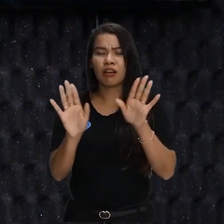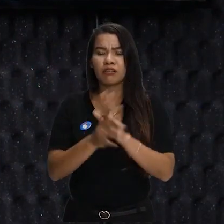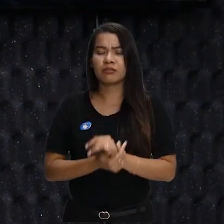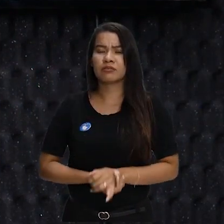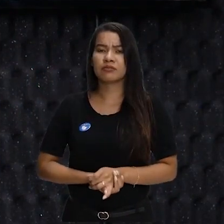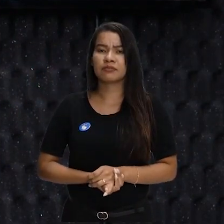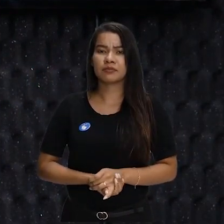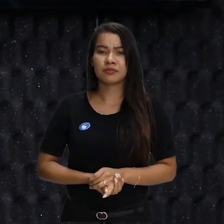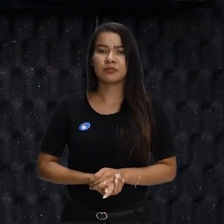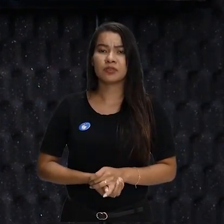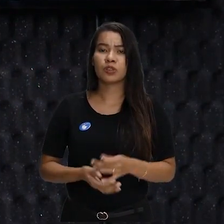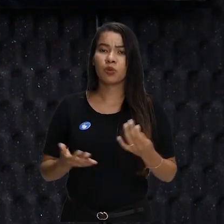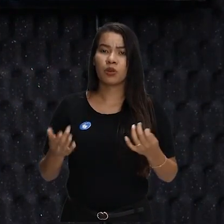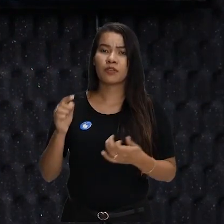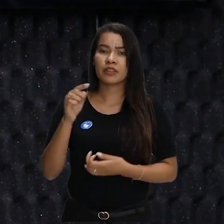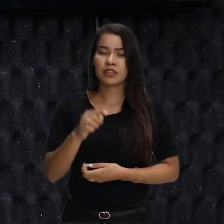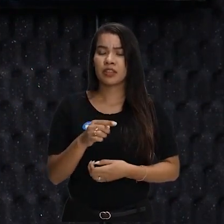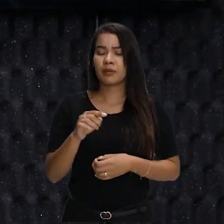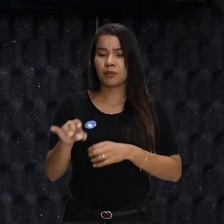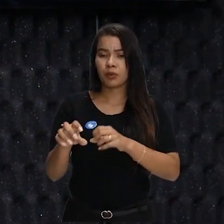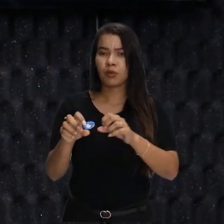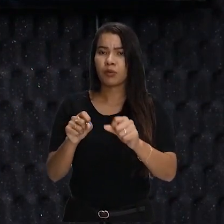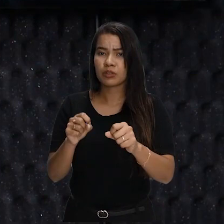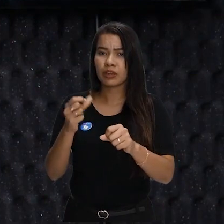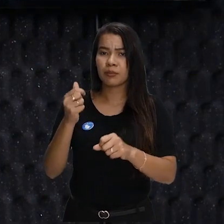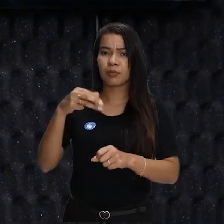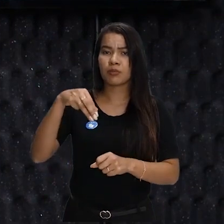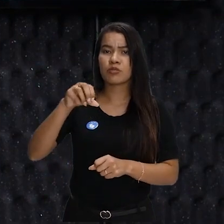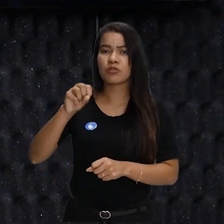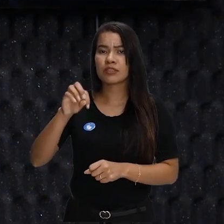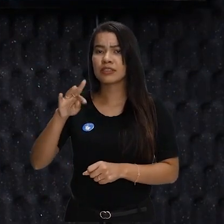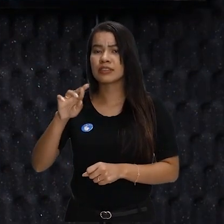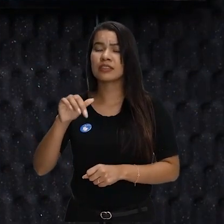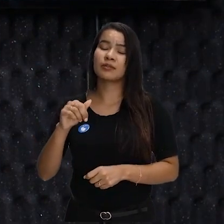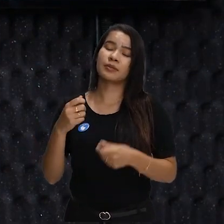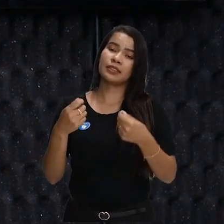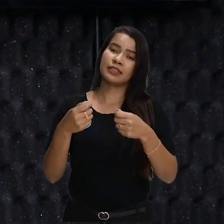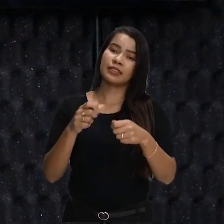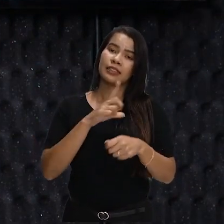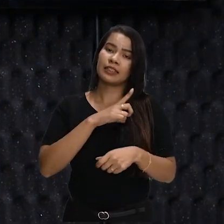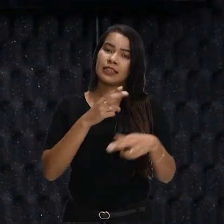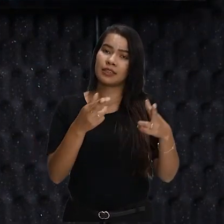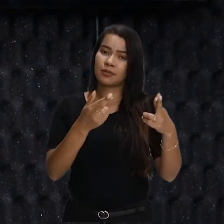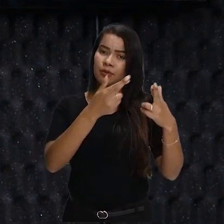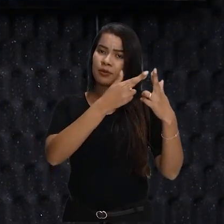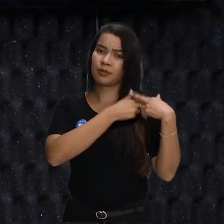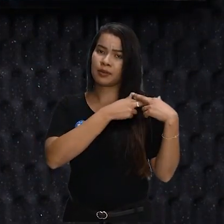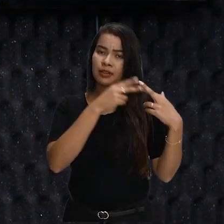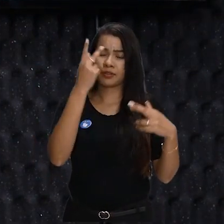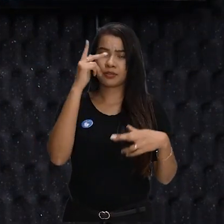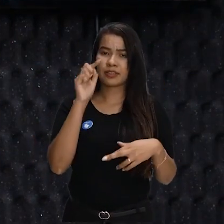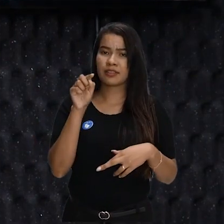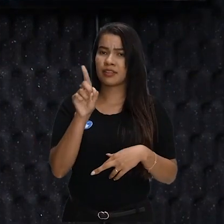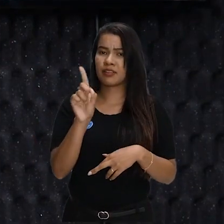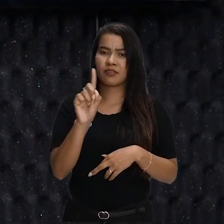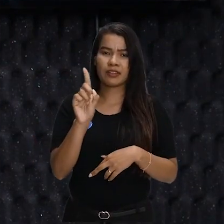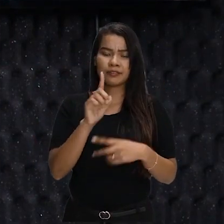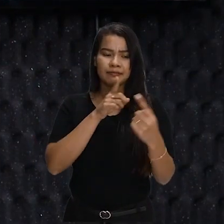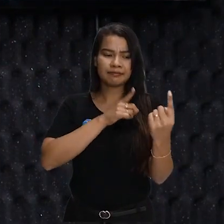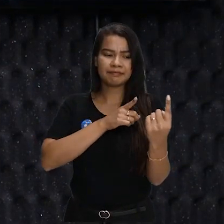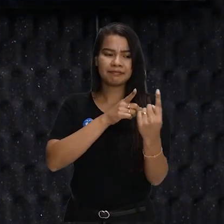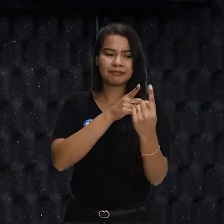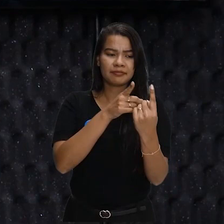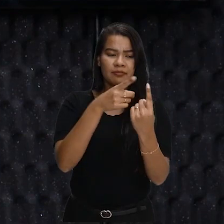representar. Então, quando você busca uma amostra, você tem que ter muita responsabilidade para que você não vá desvirtuar